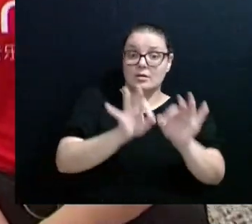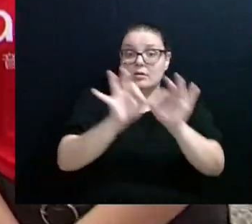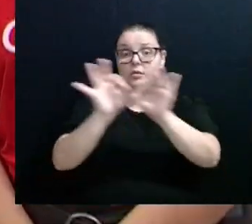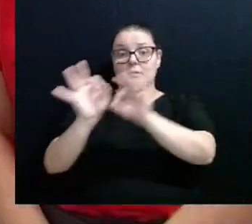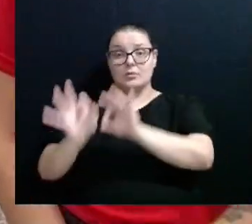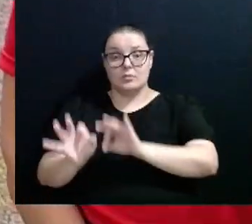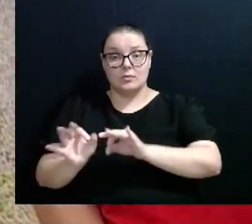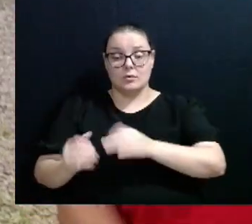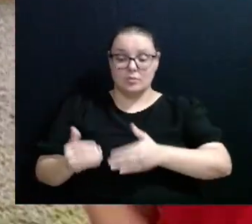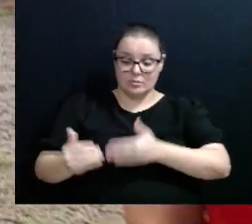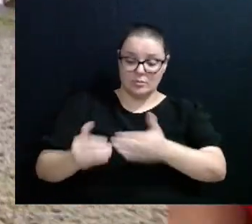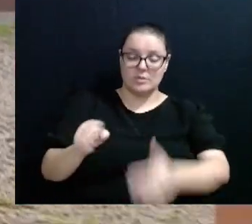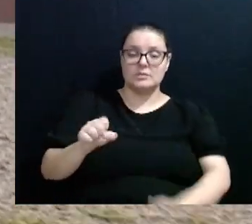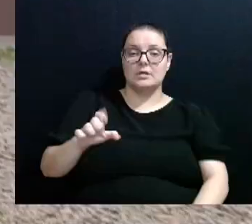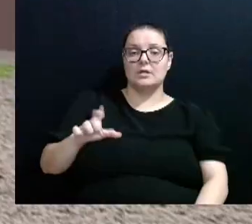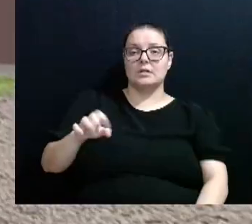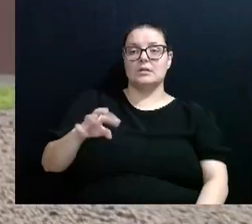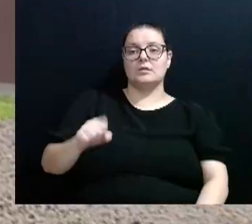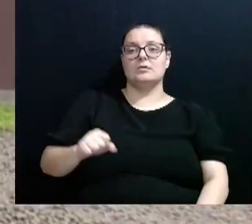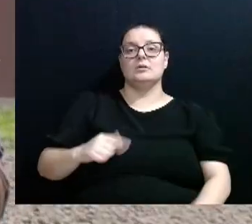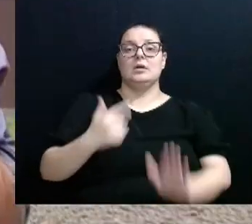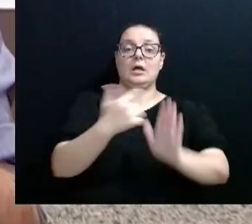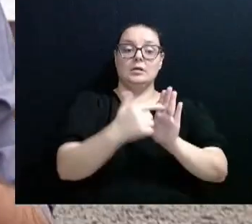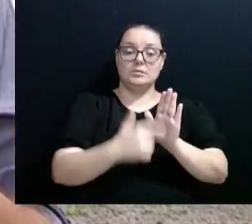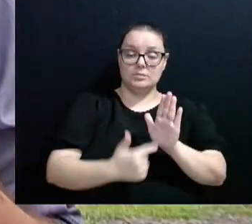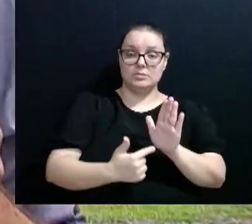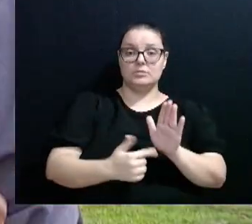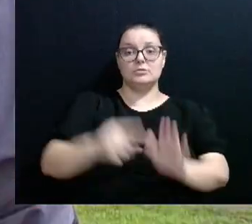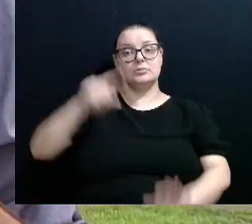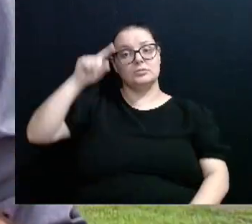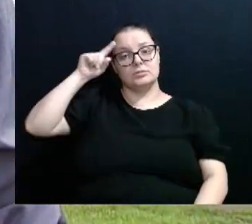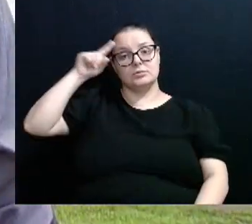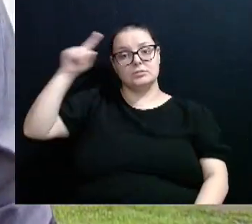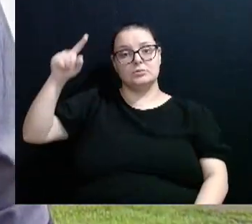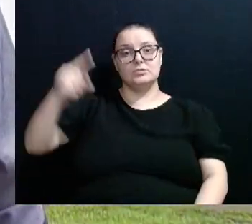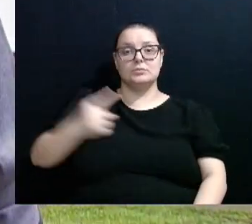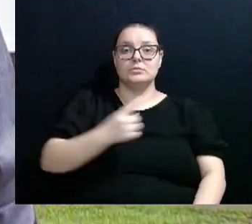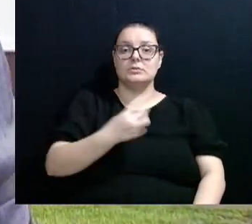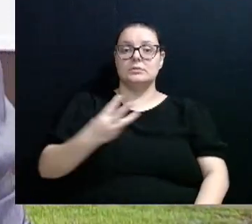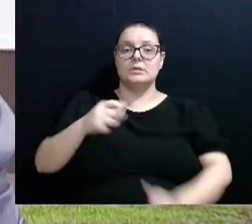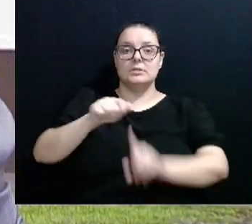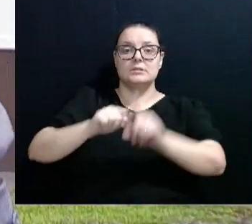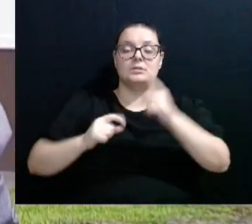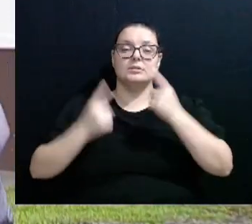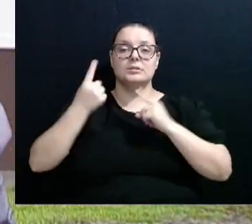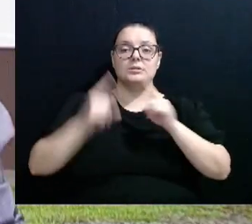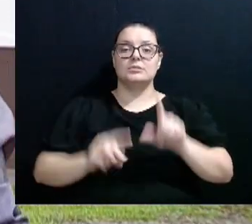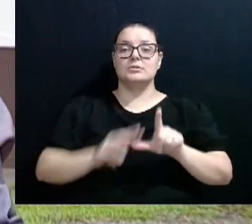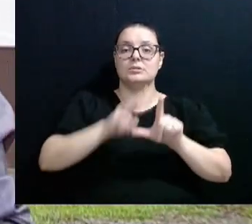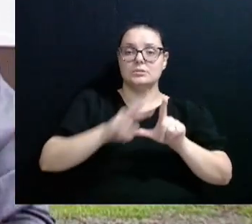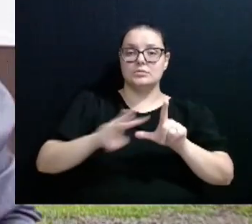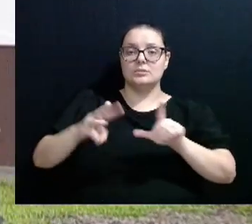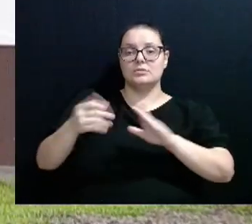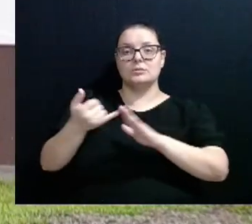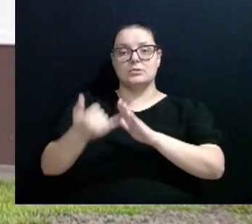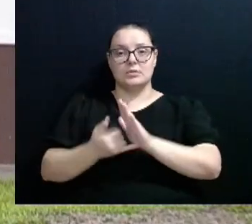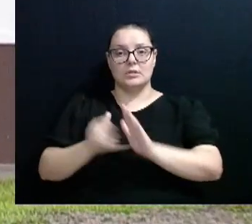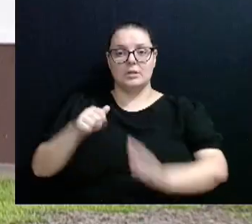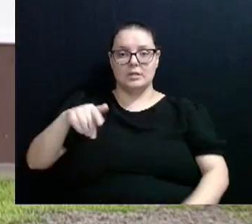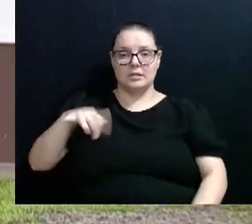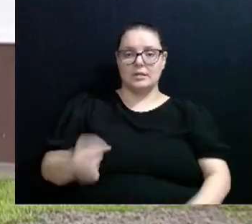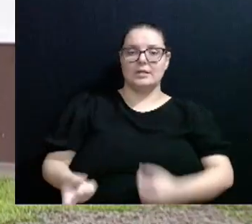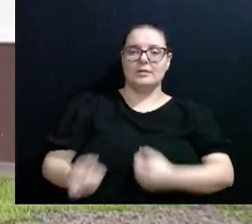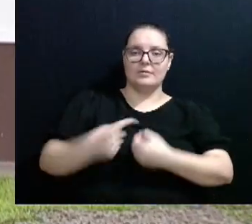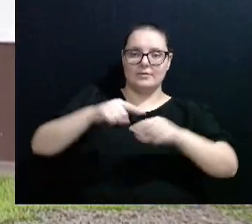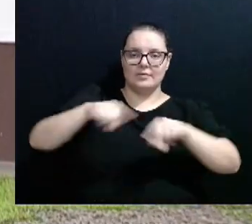a lista de selecionados sai no dia 13 de fevereiro no site do Instituto. Volto para você aí no